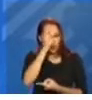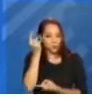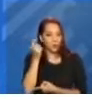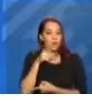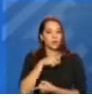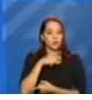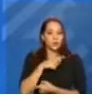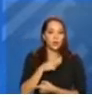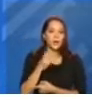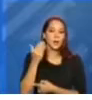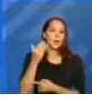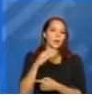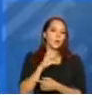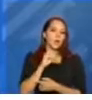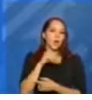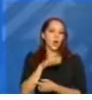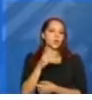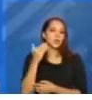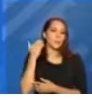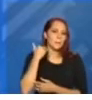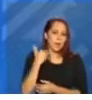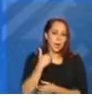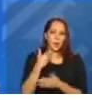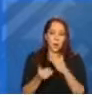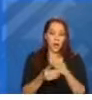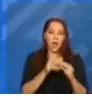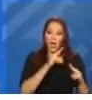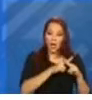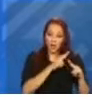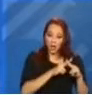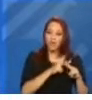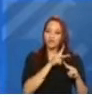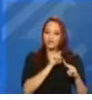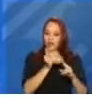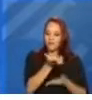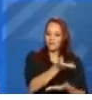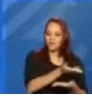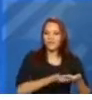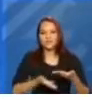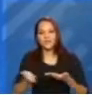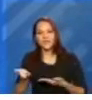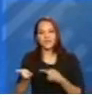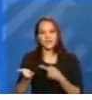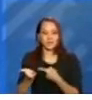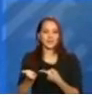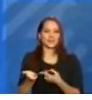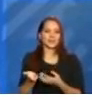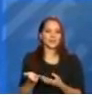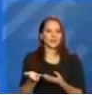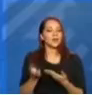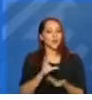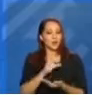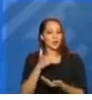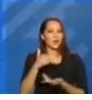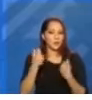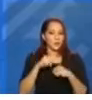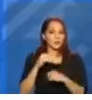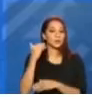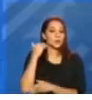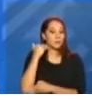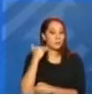tiver conta em outro banco, a Caixa fará essa transferência. Obviamente, a gente precisa ser um